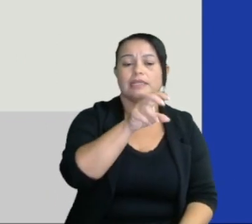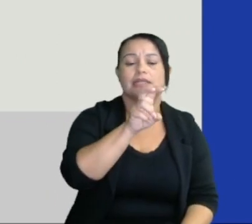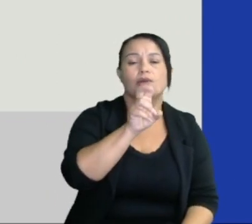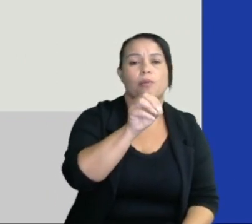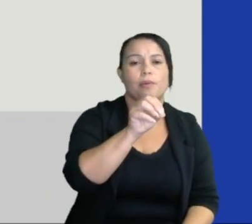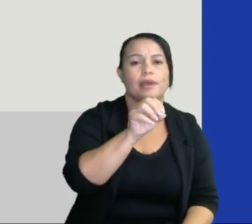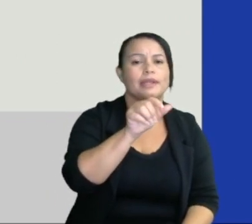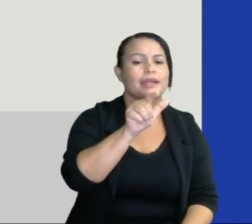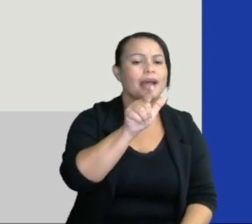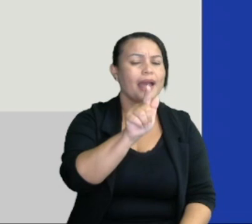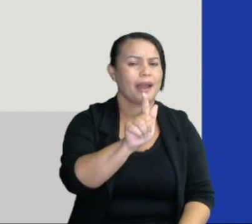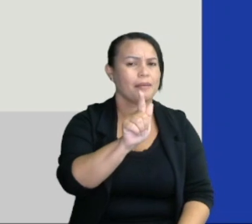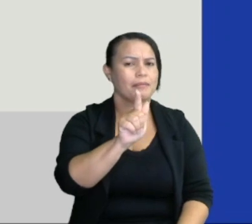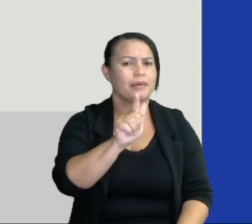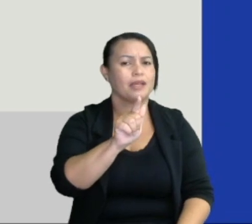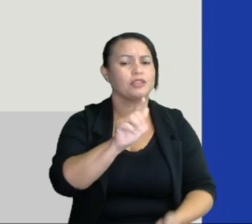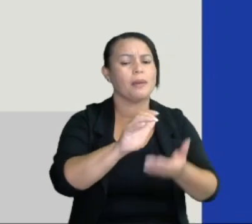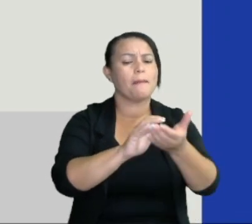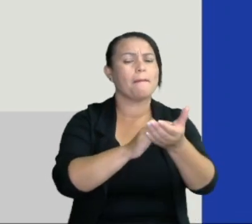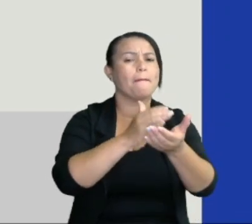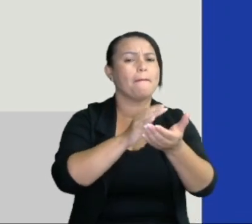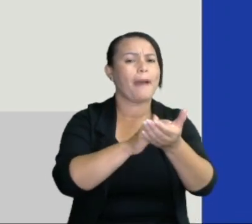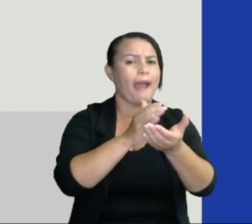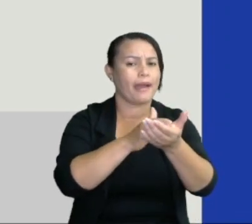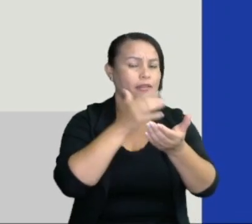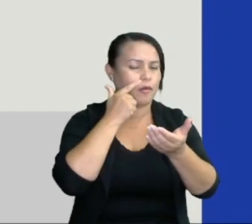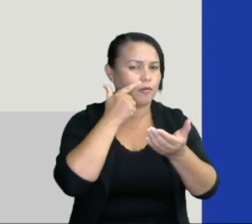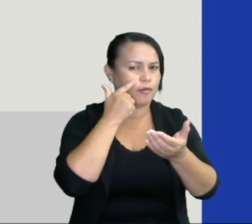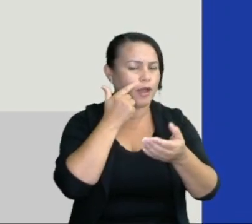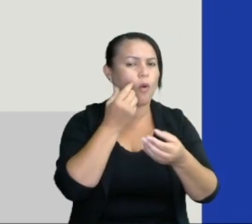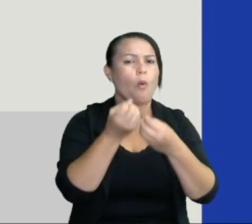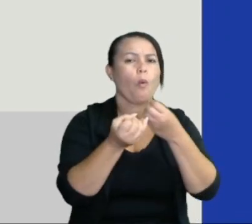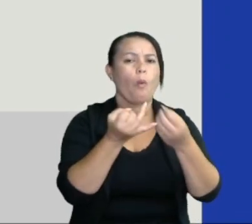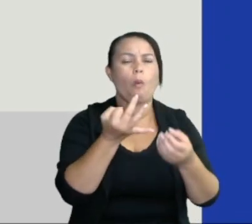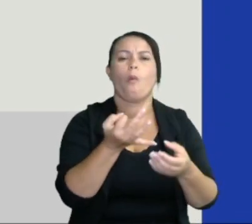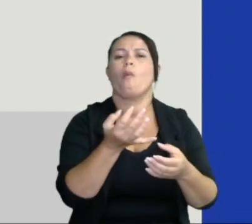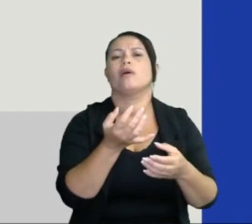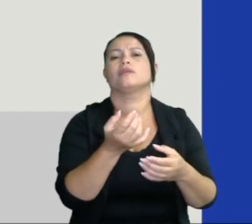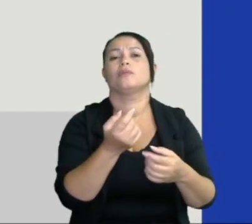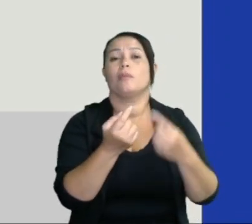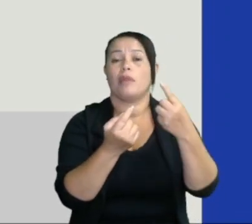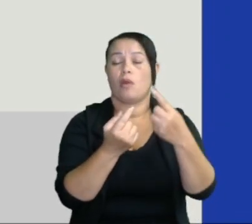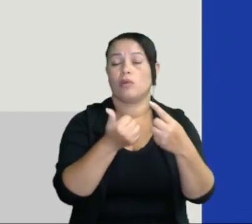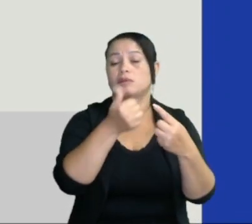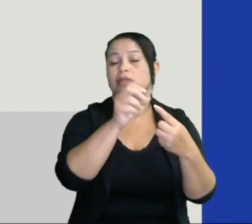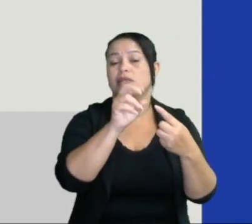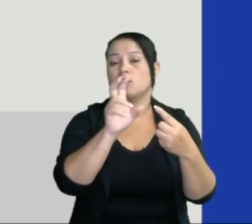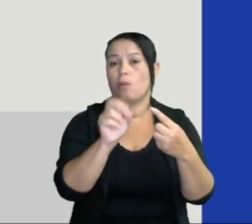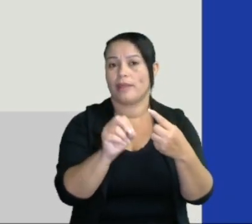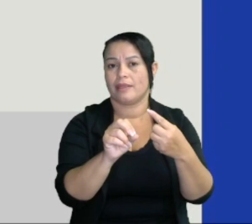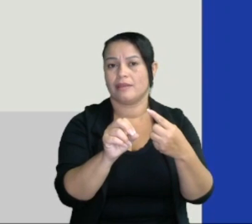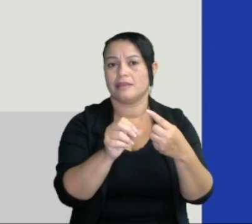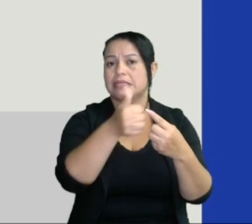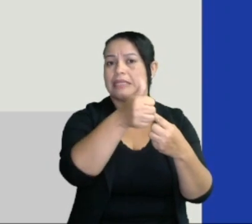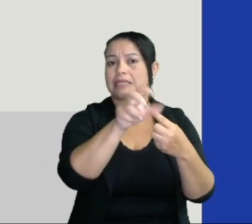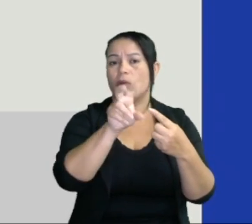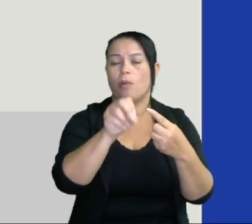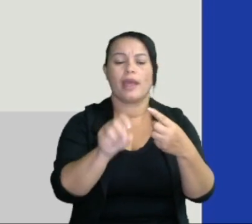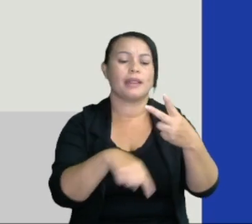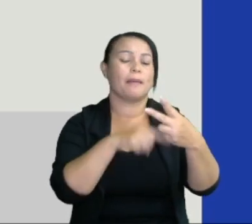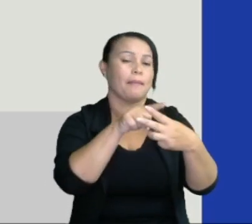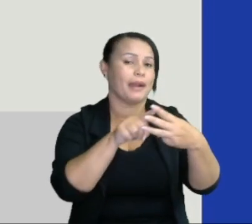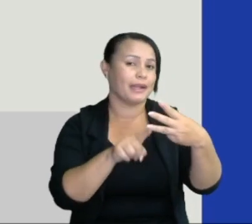150 gramas de margarina. Vamos fazer a proporção. Para uma receita usamos 150, então para